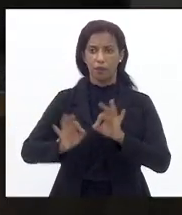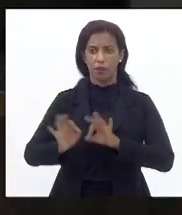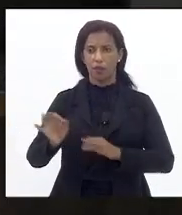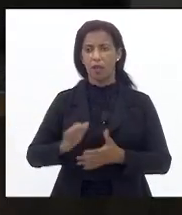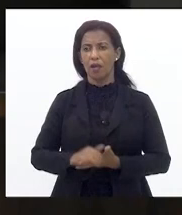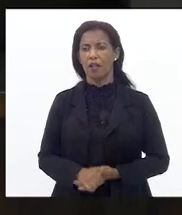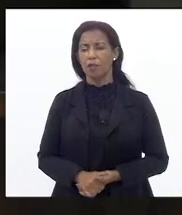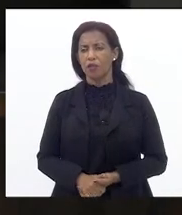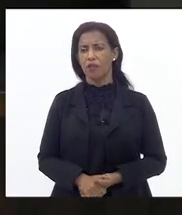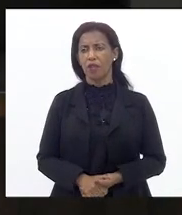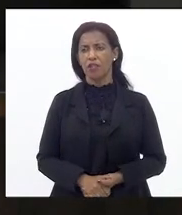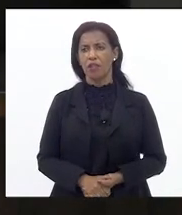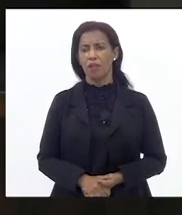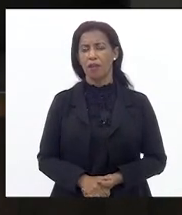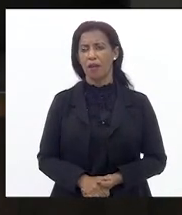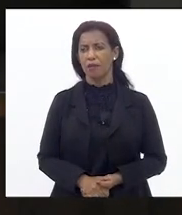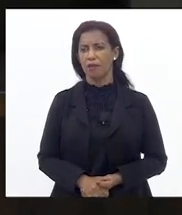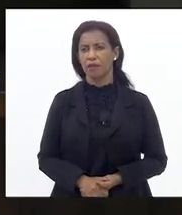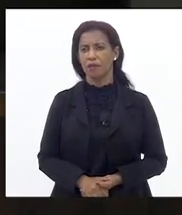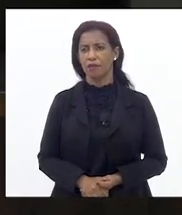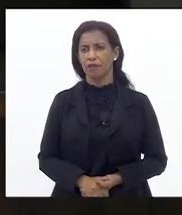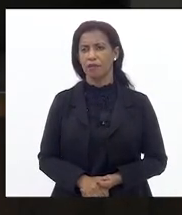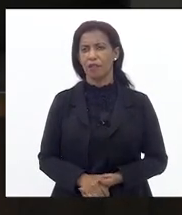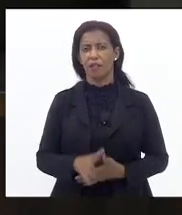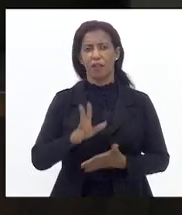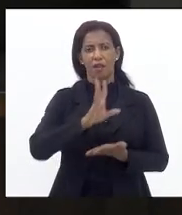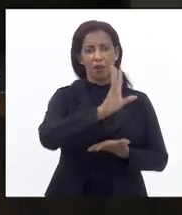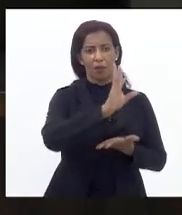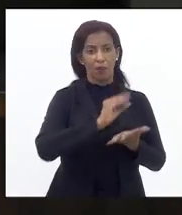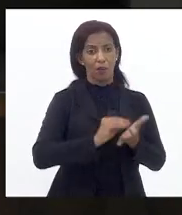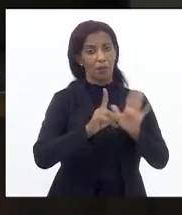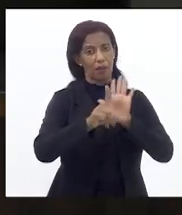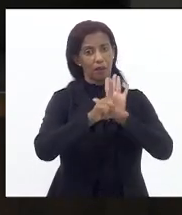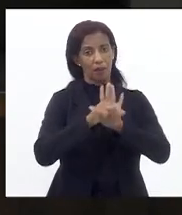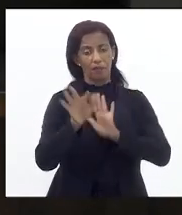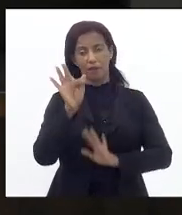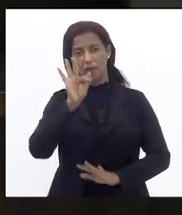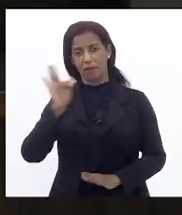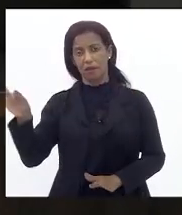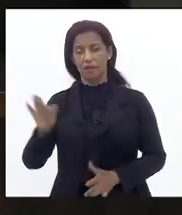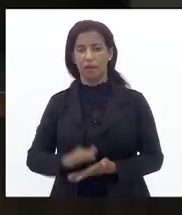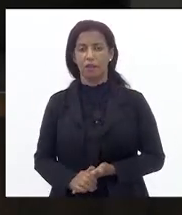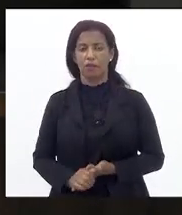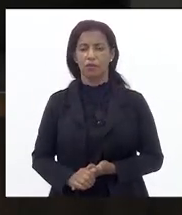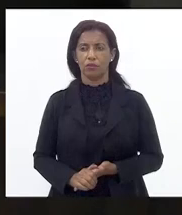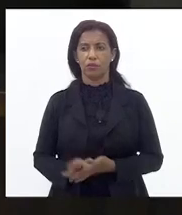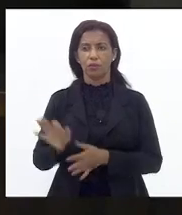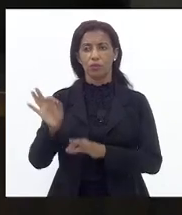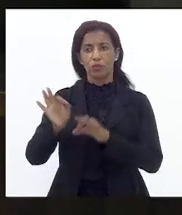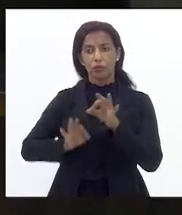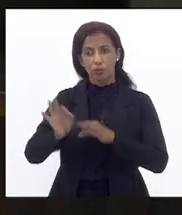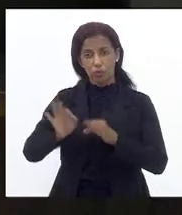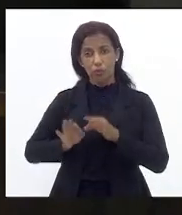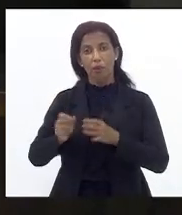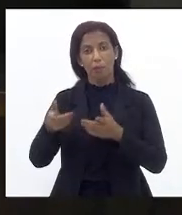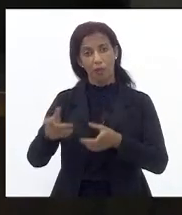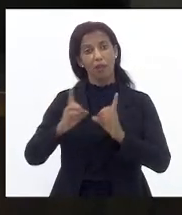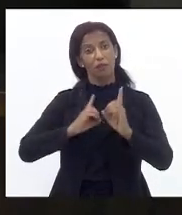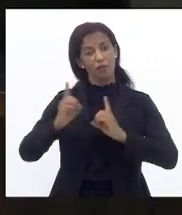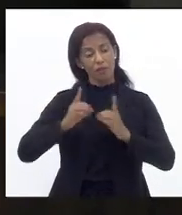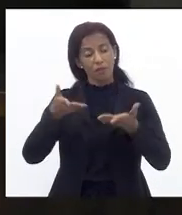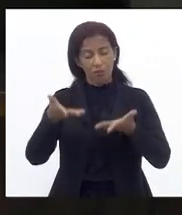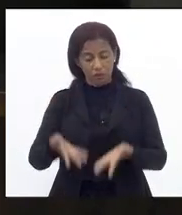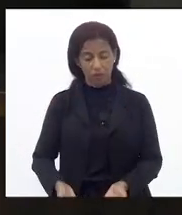ele veio é porque é uma réplica da exigência da lei federal justamente para que ele fosse